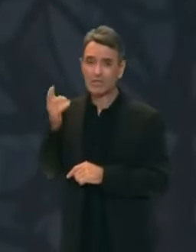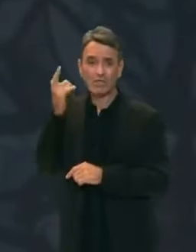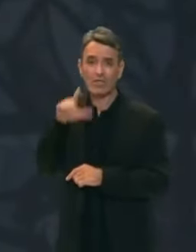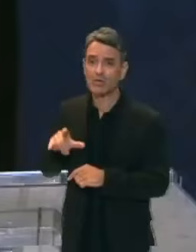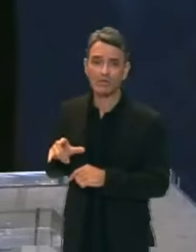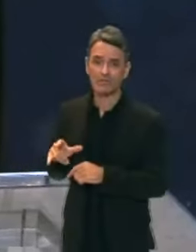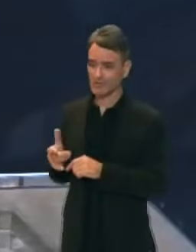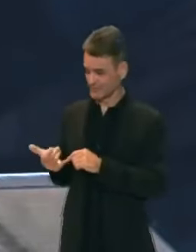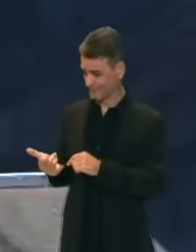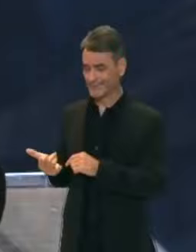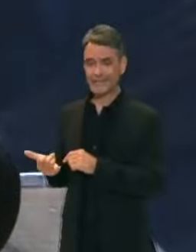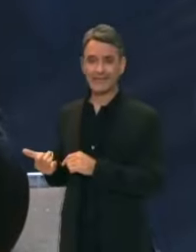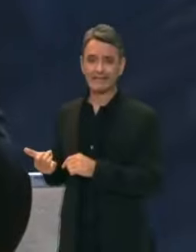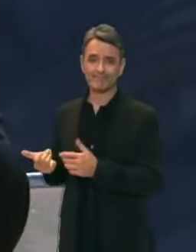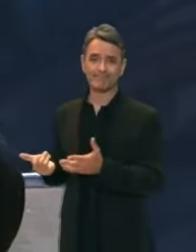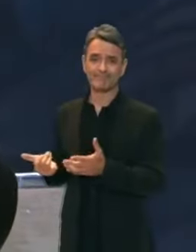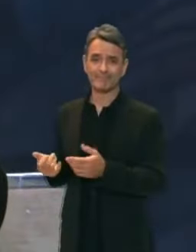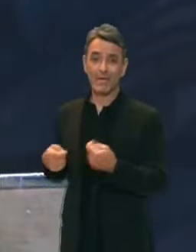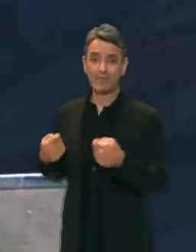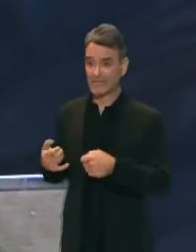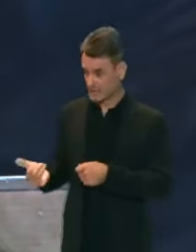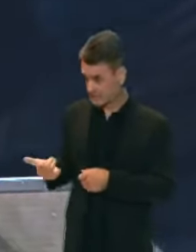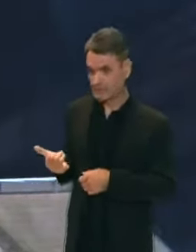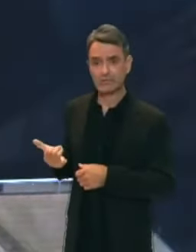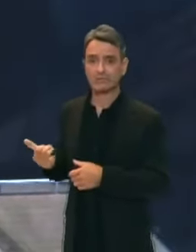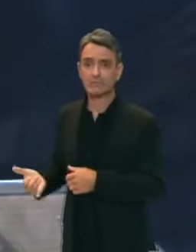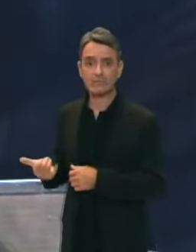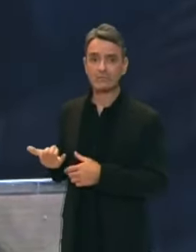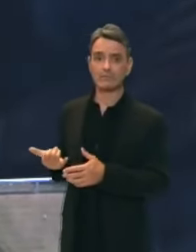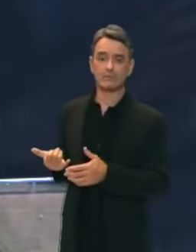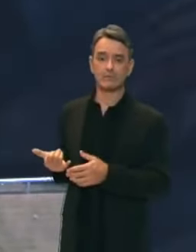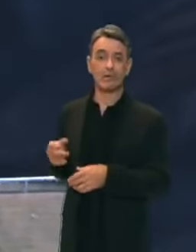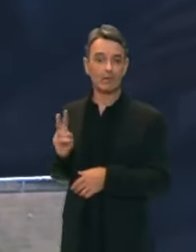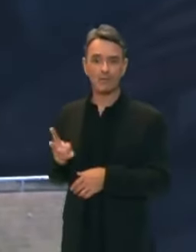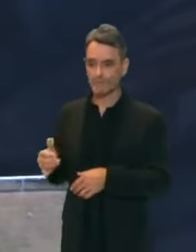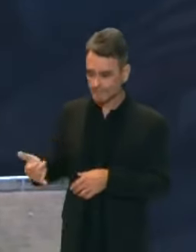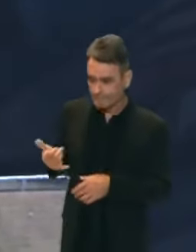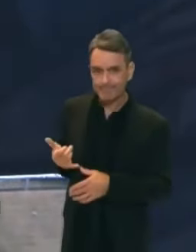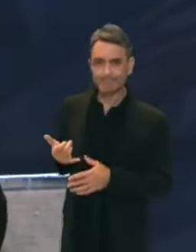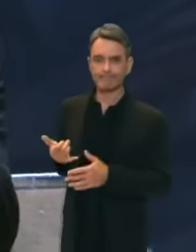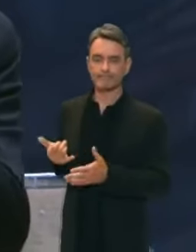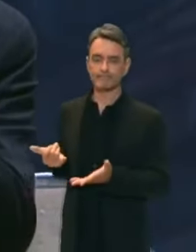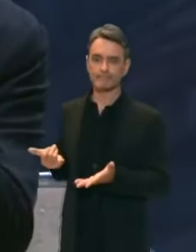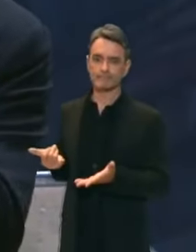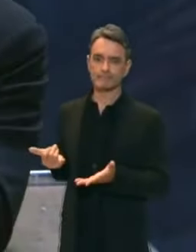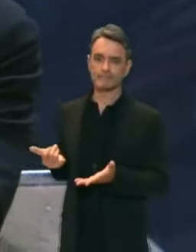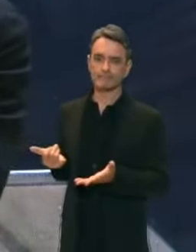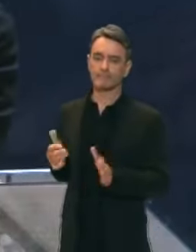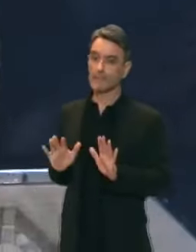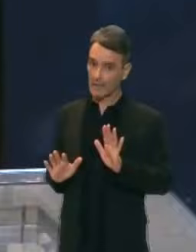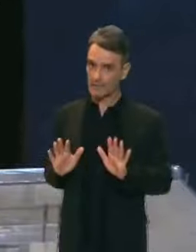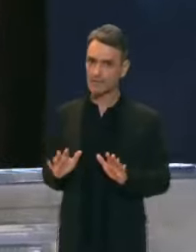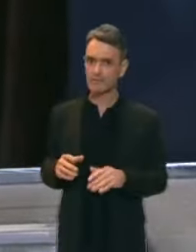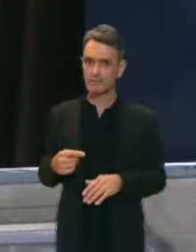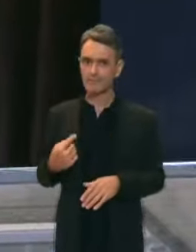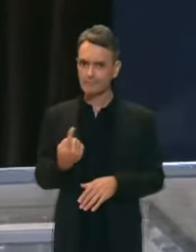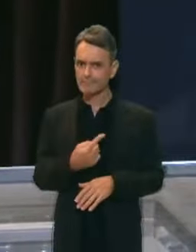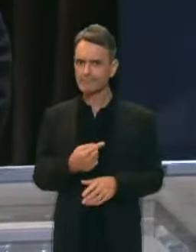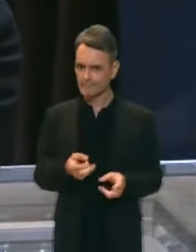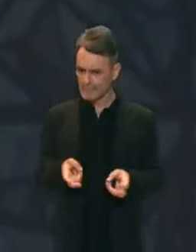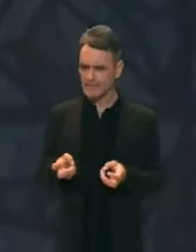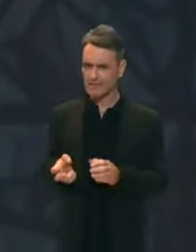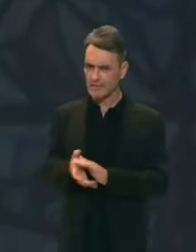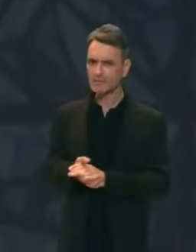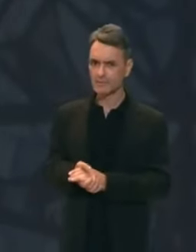mobile fobia. E é interessante porque isso parece que a gente percebe em